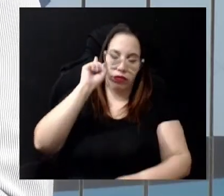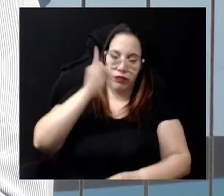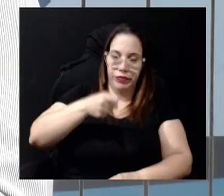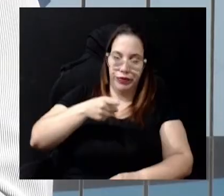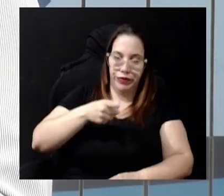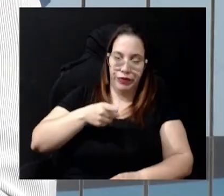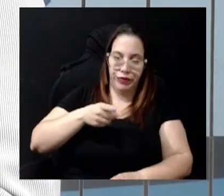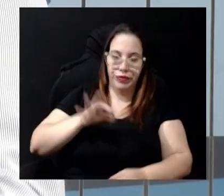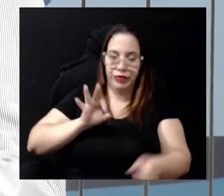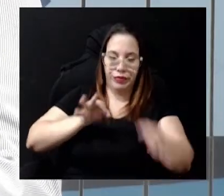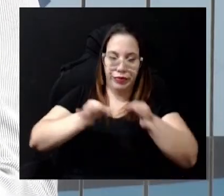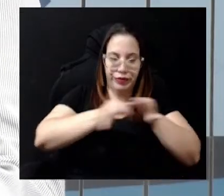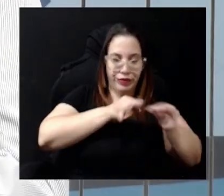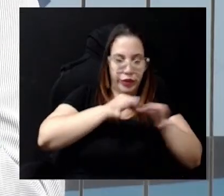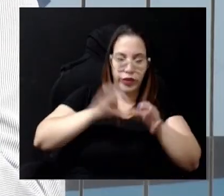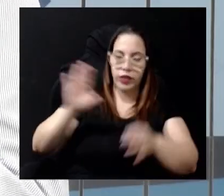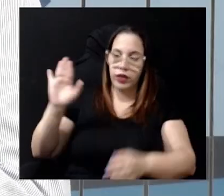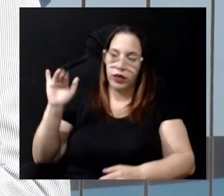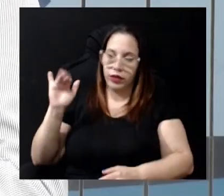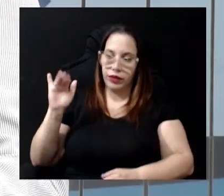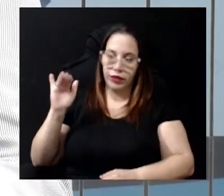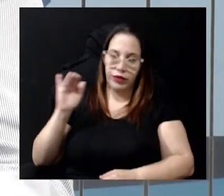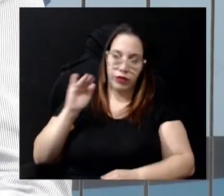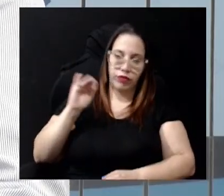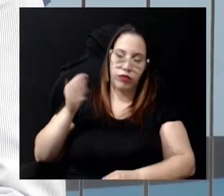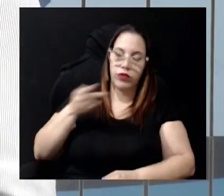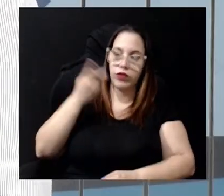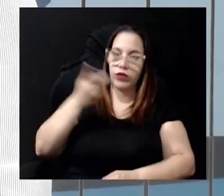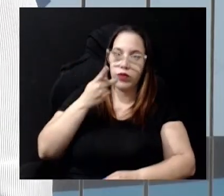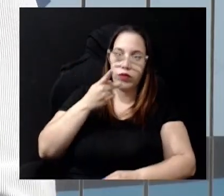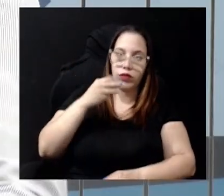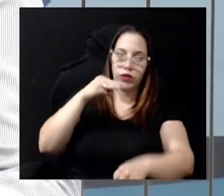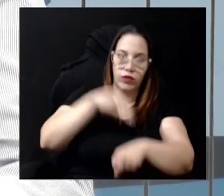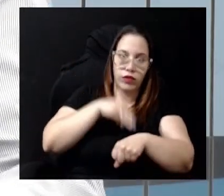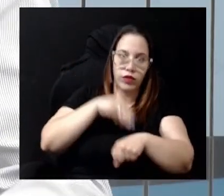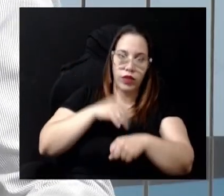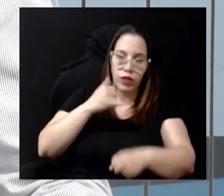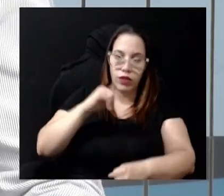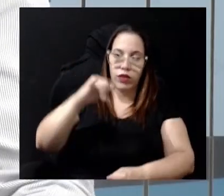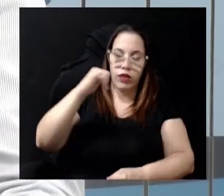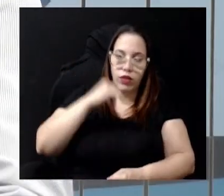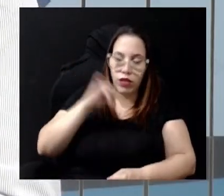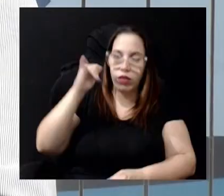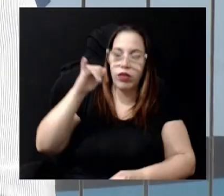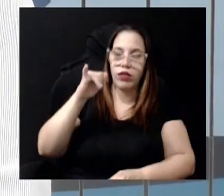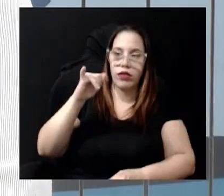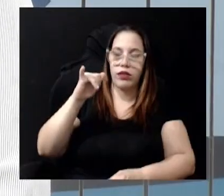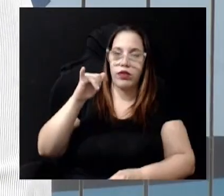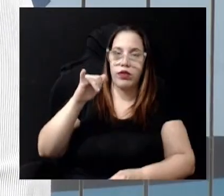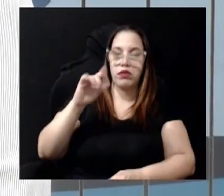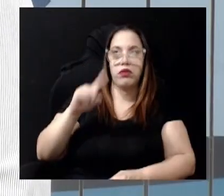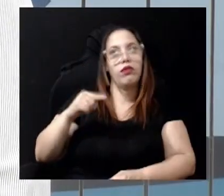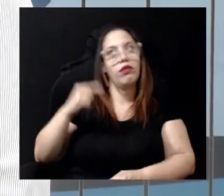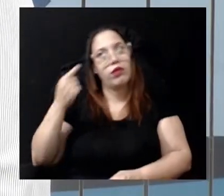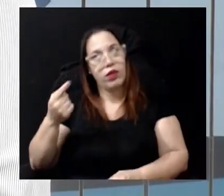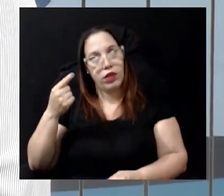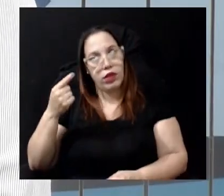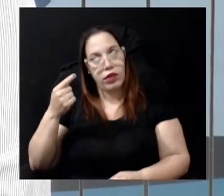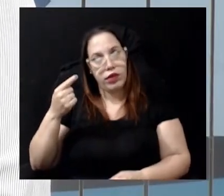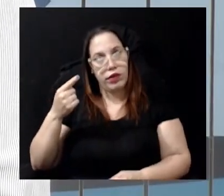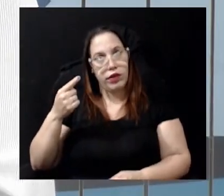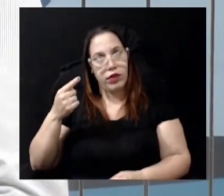e científicos, que nós estamos falando do Ministério da Energia, olhando para essa realidade, embora ela possa afetar a realidade de